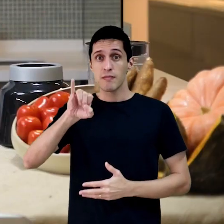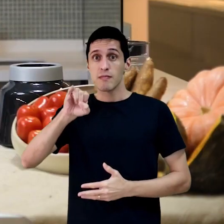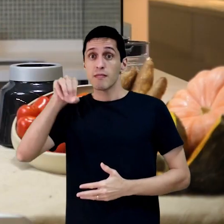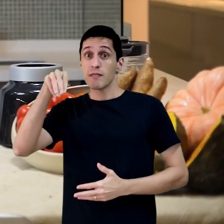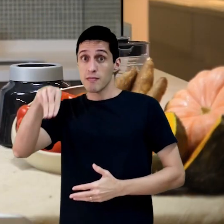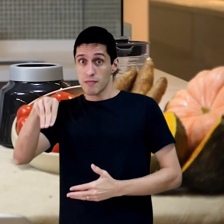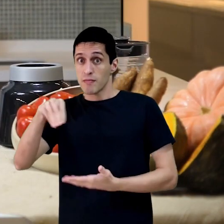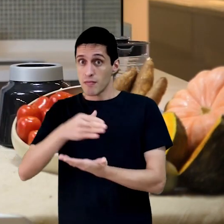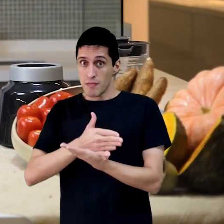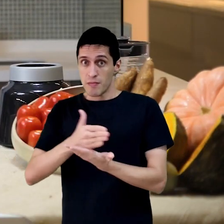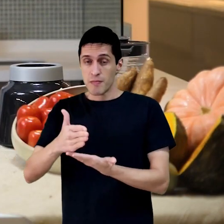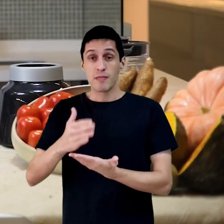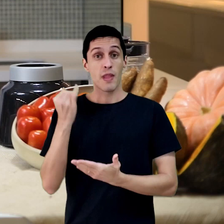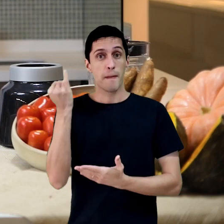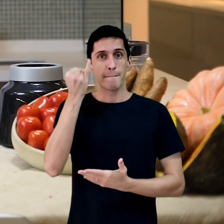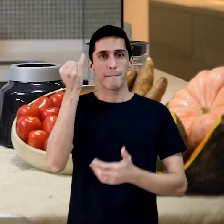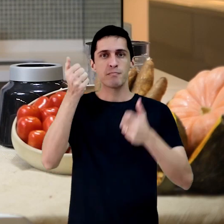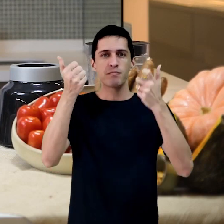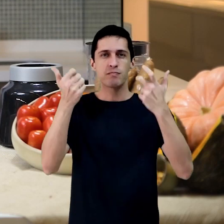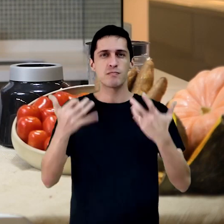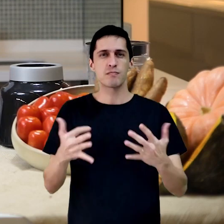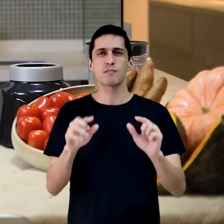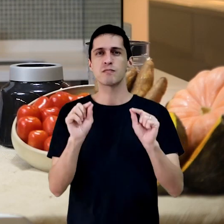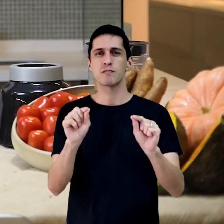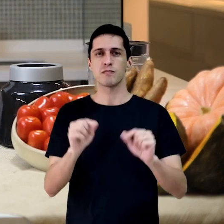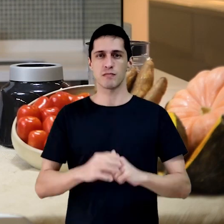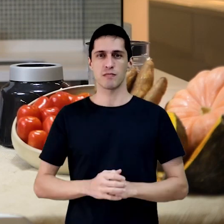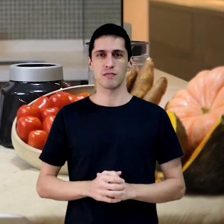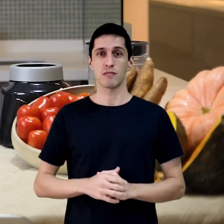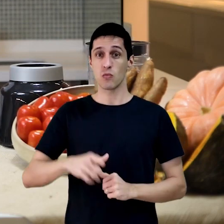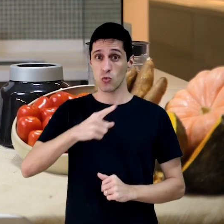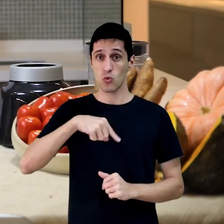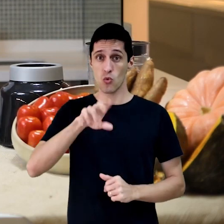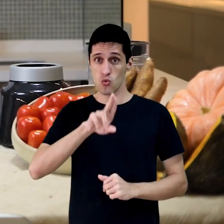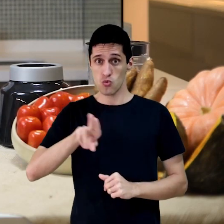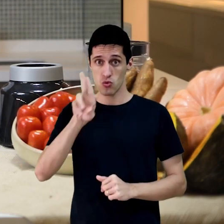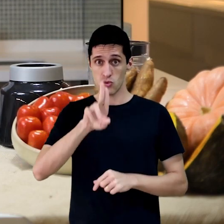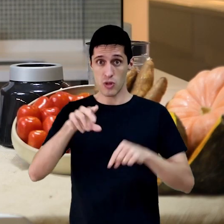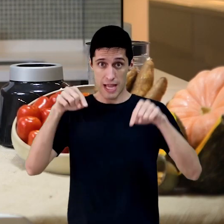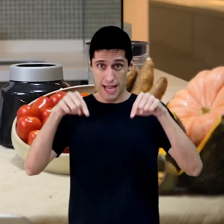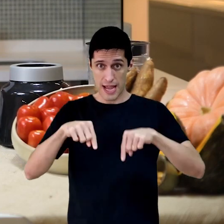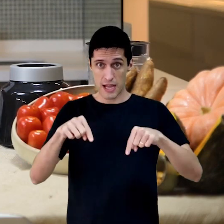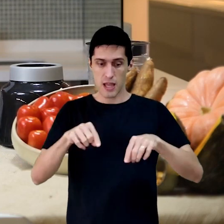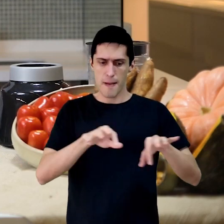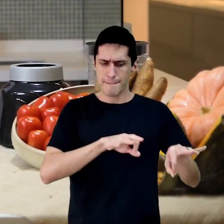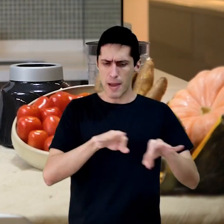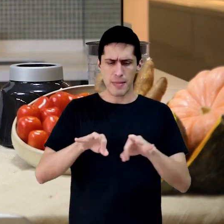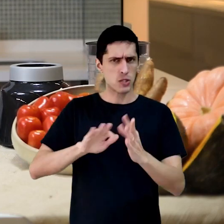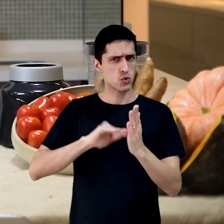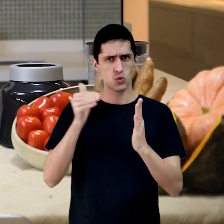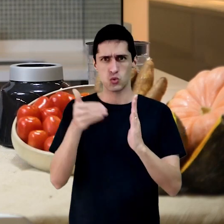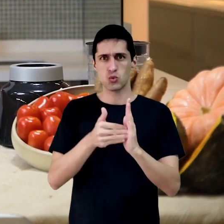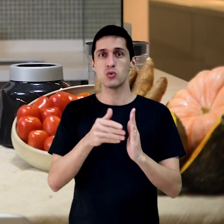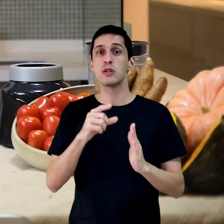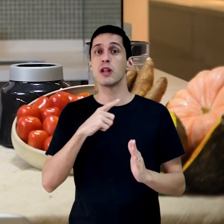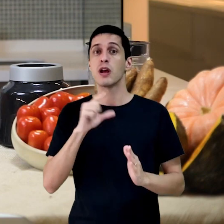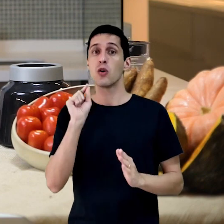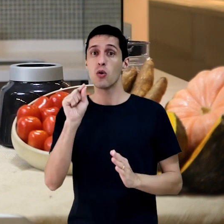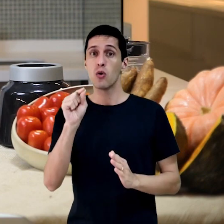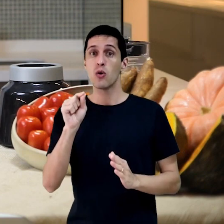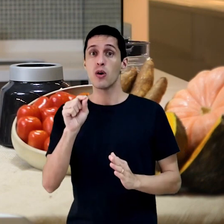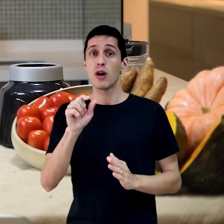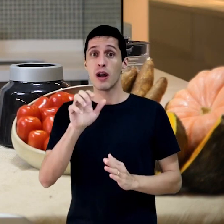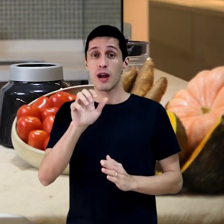É importante ressaltar para vocês, a gente está utilizando aqui em todas as preparações os alimentos em